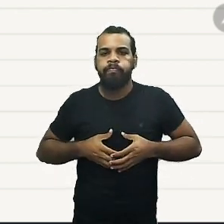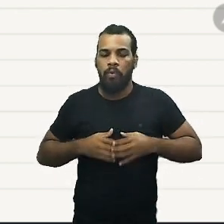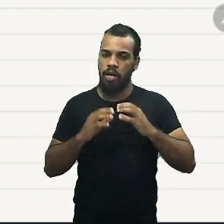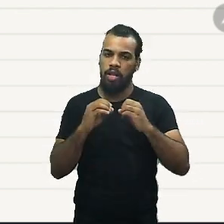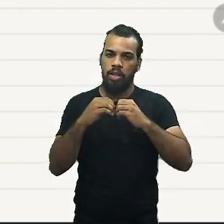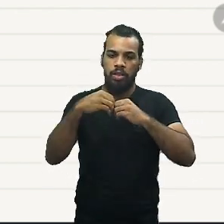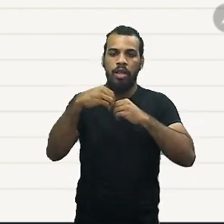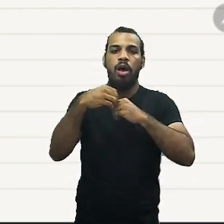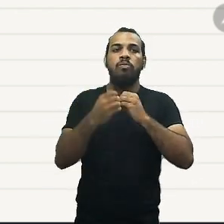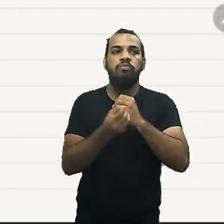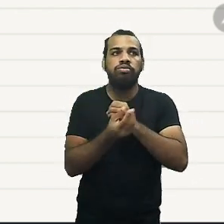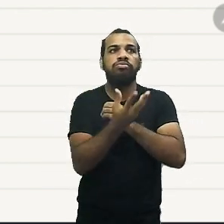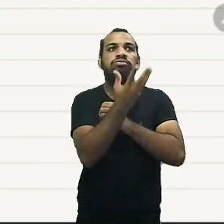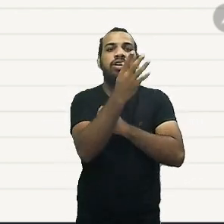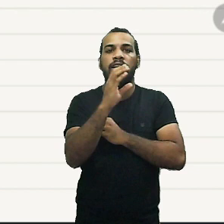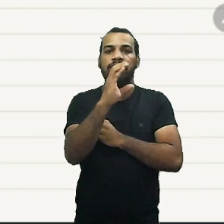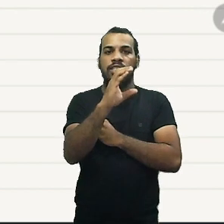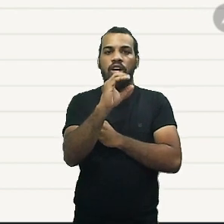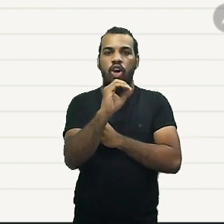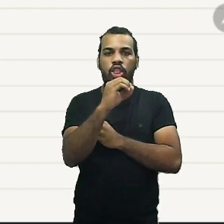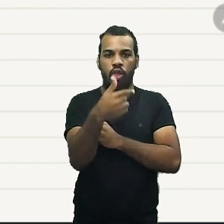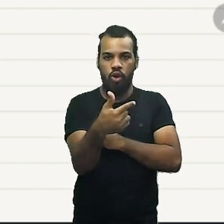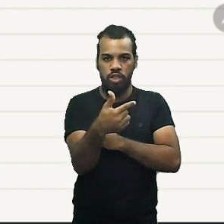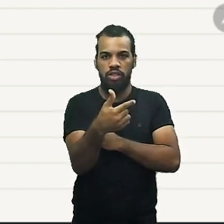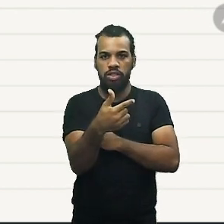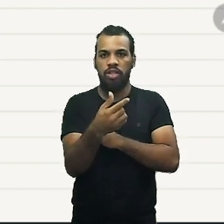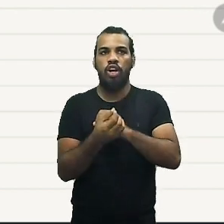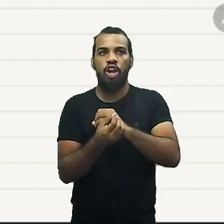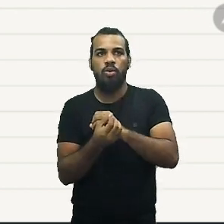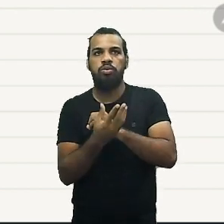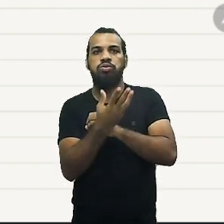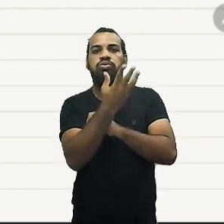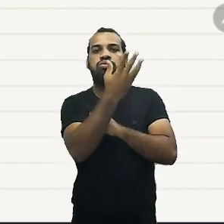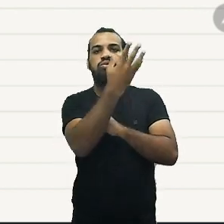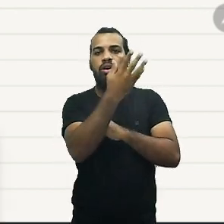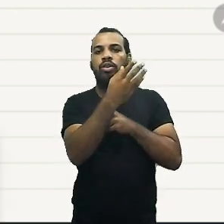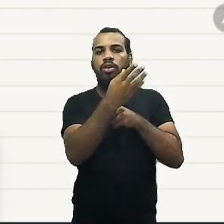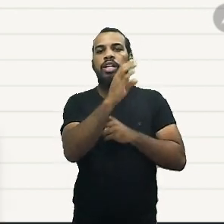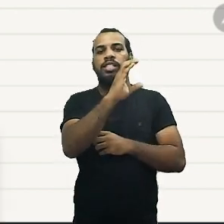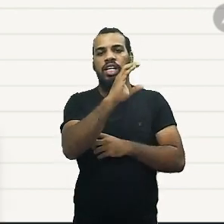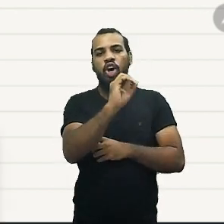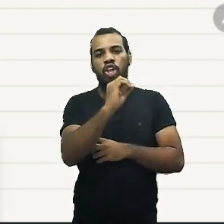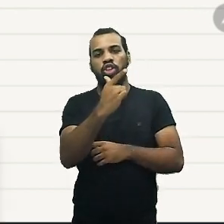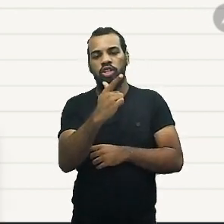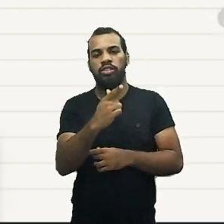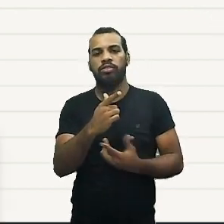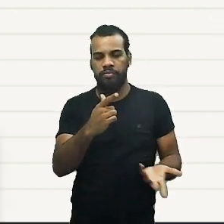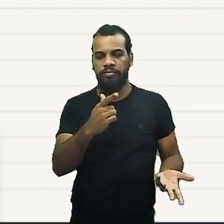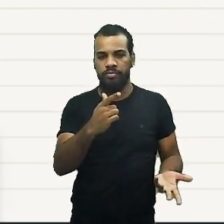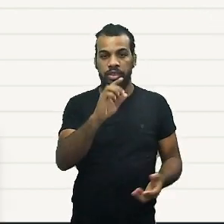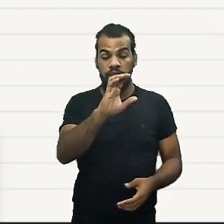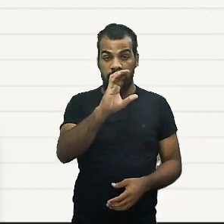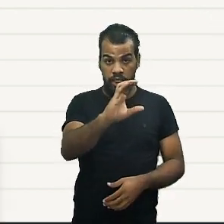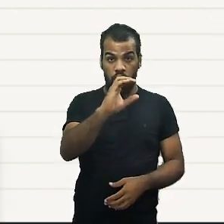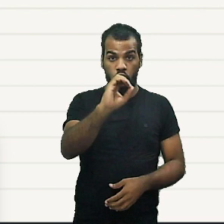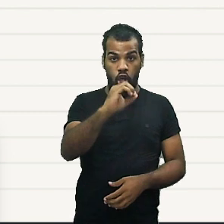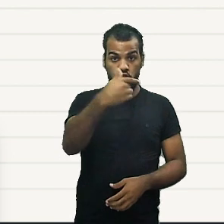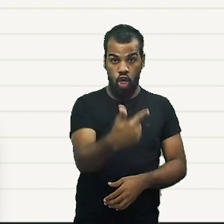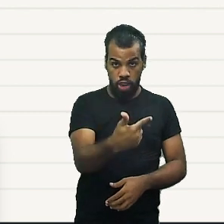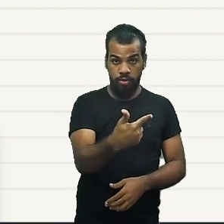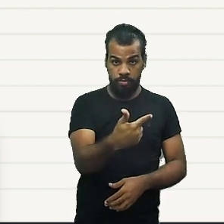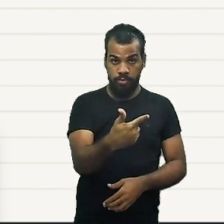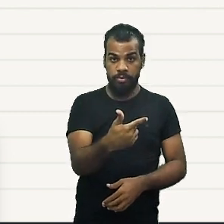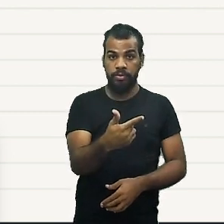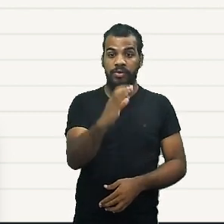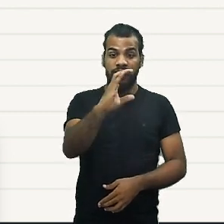chamado de CO2, que é o dióxido de carbono, ou mais conhecido como gás carbônico. Aí por isso que o